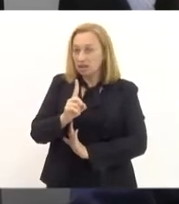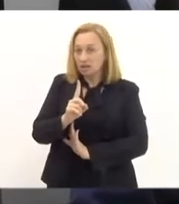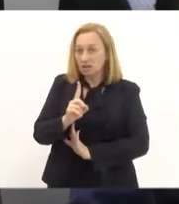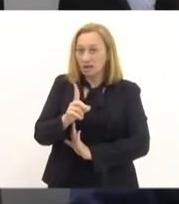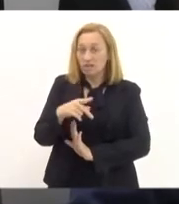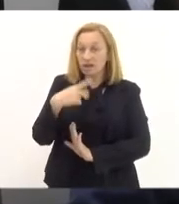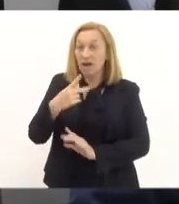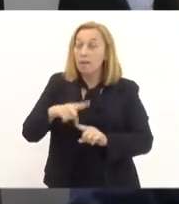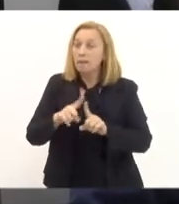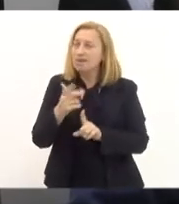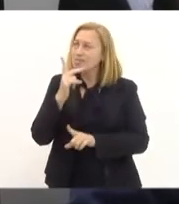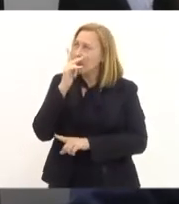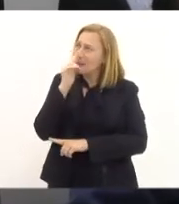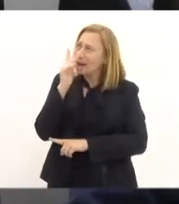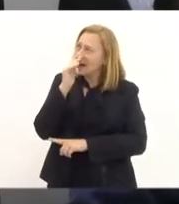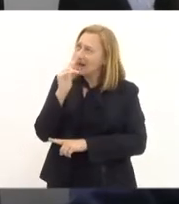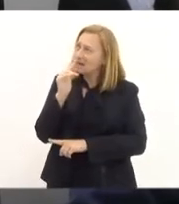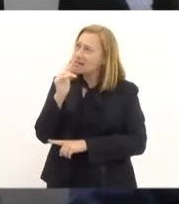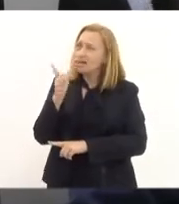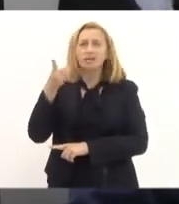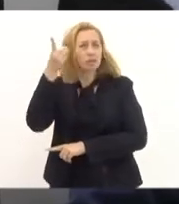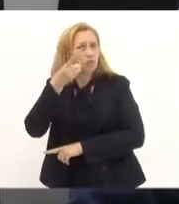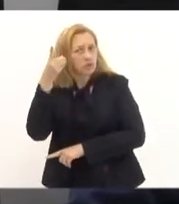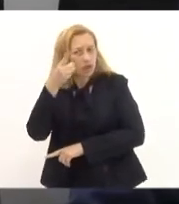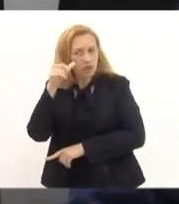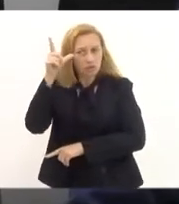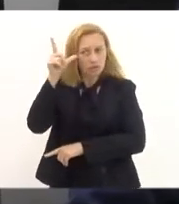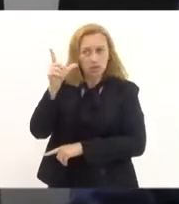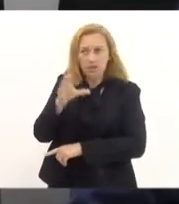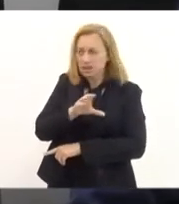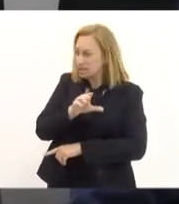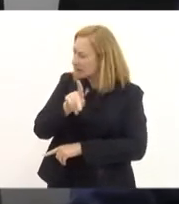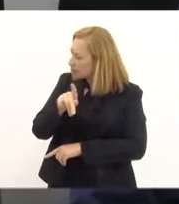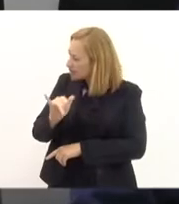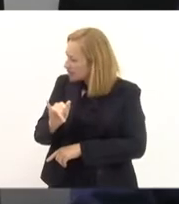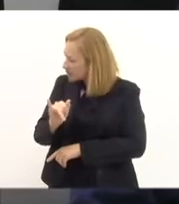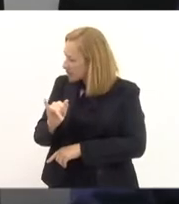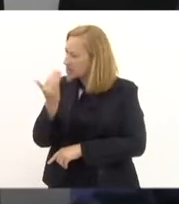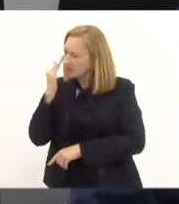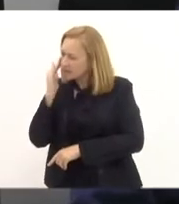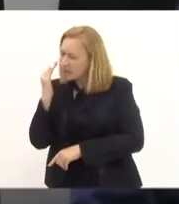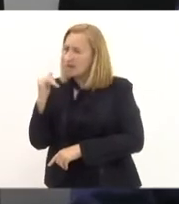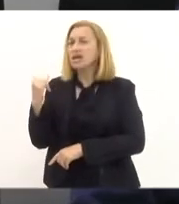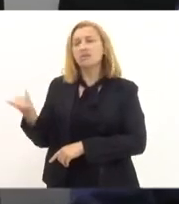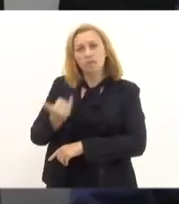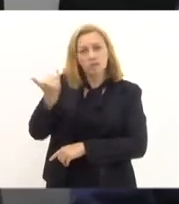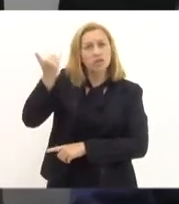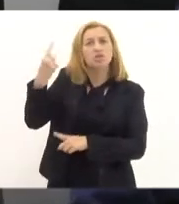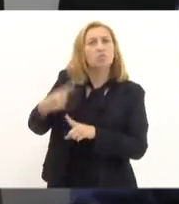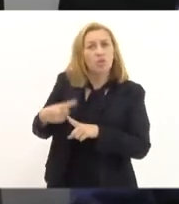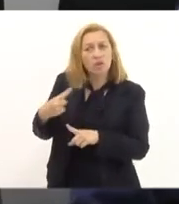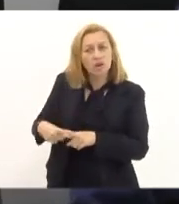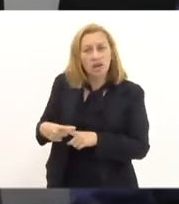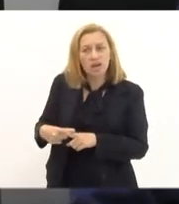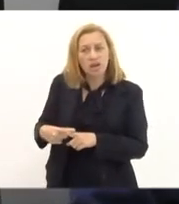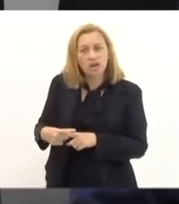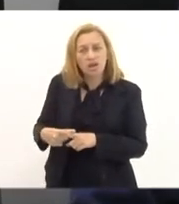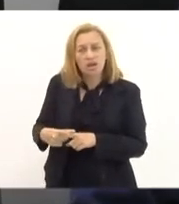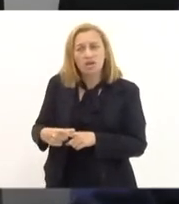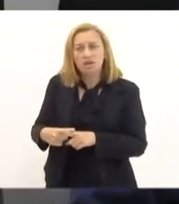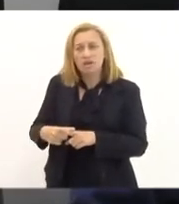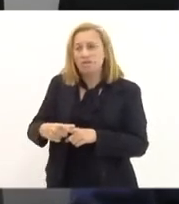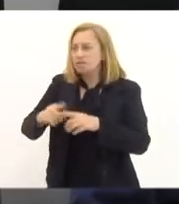esclarecimentos mas me parece Deputado agustín assim essa CPI entender muito importante porque viveu um